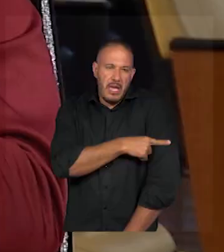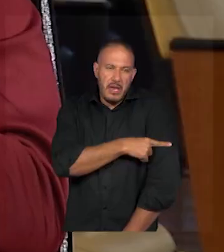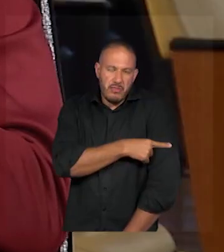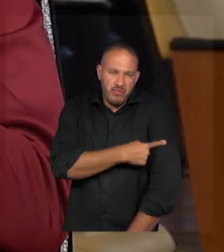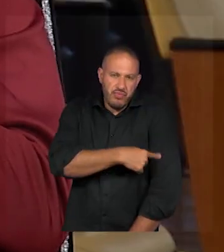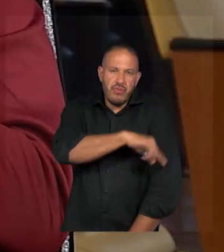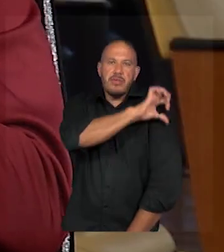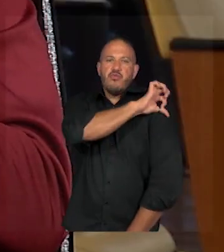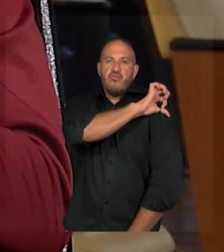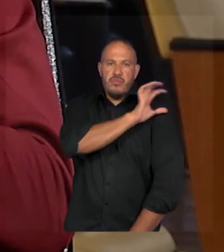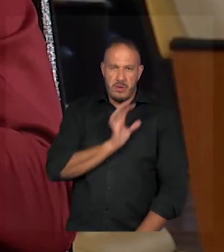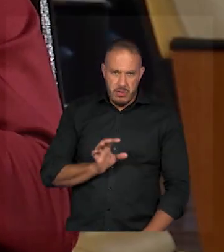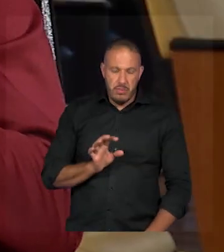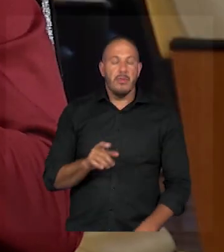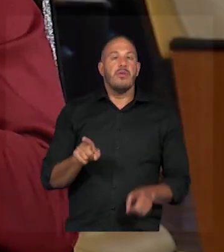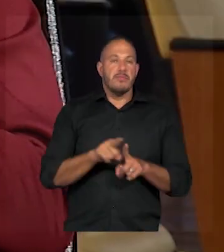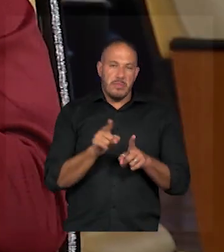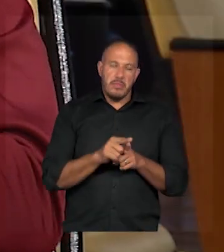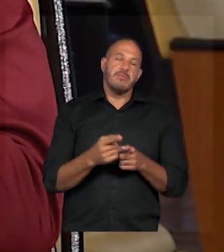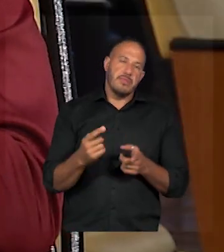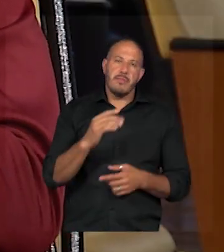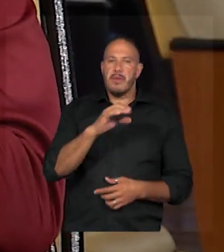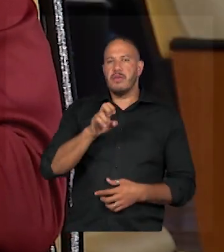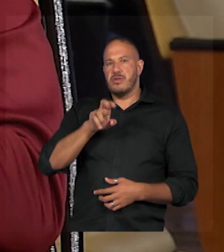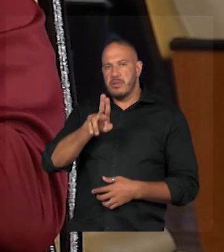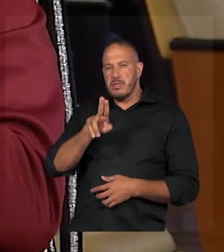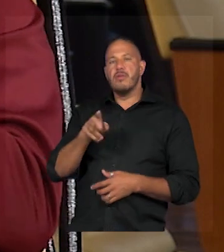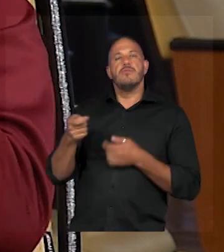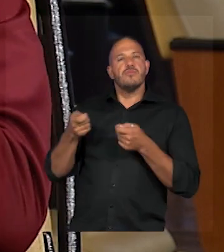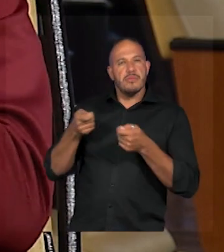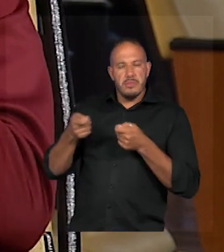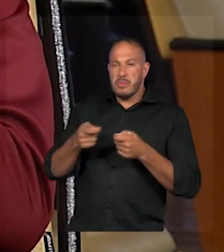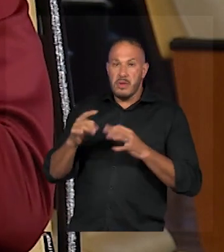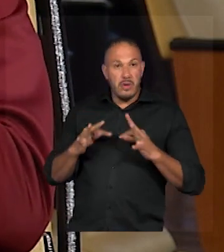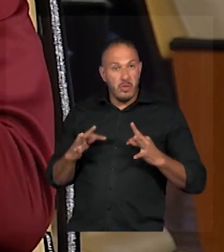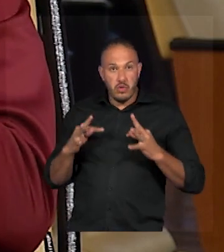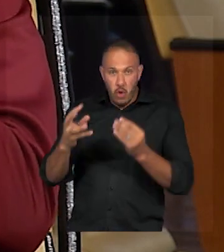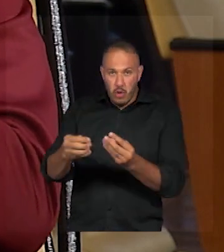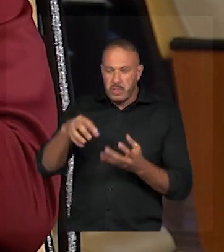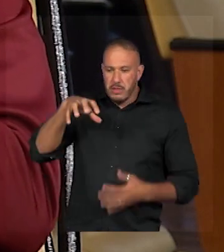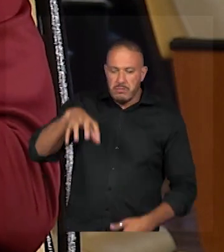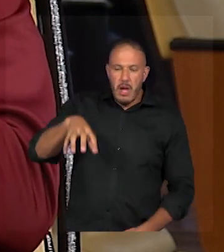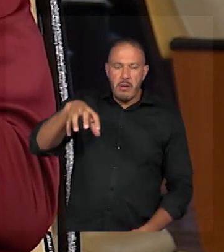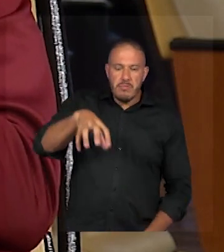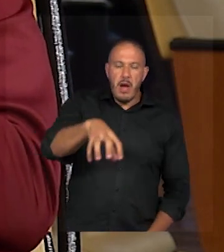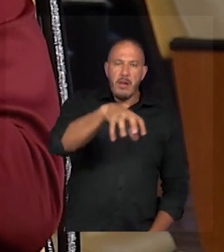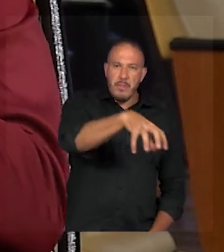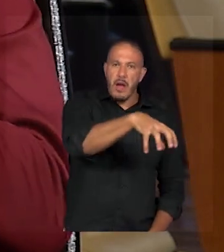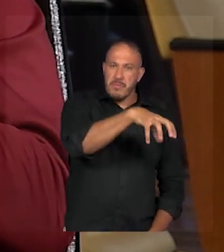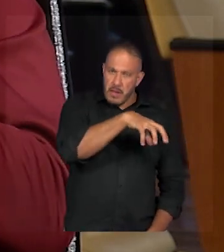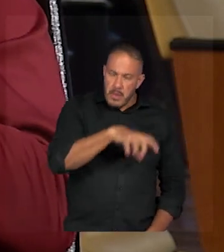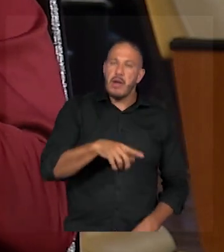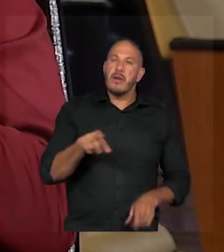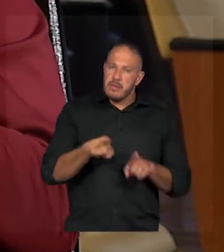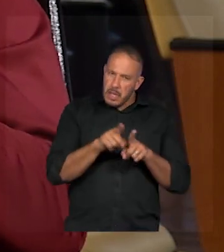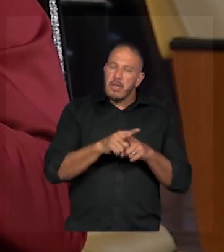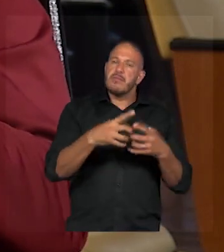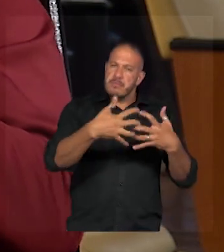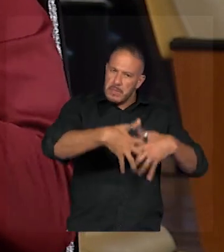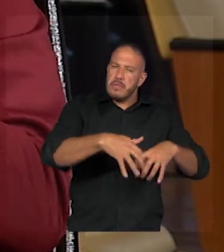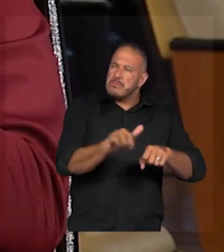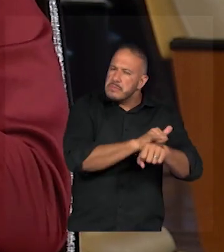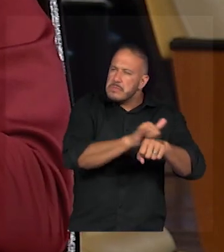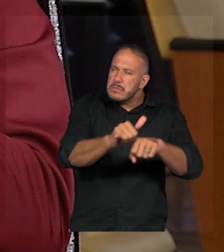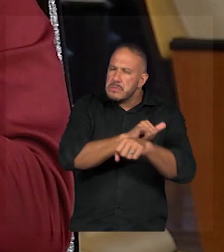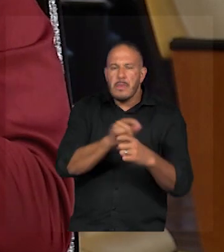ano. E a gestão do CEL, de uma forma geral. Todas as unidades elas têm mecanismos para atender os surdos.